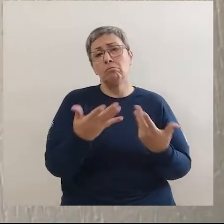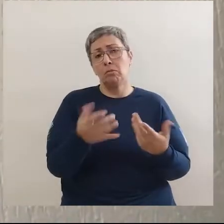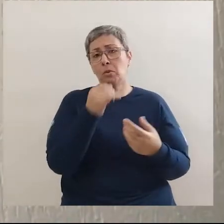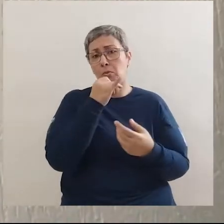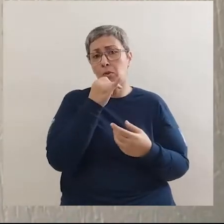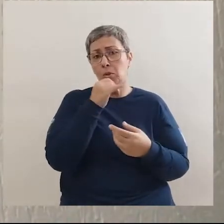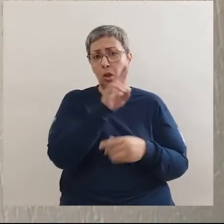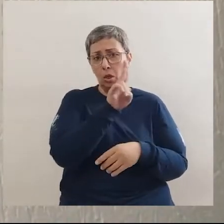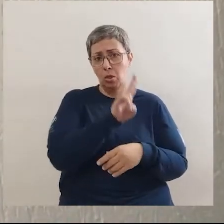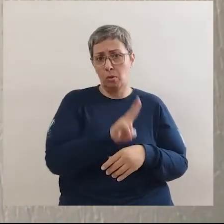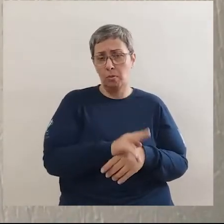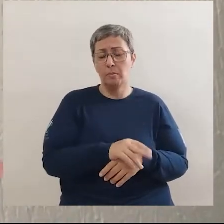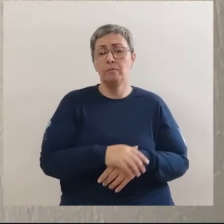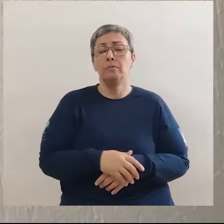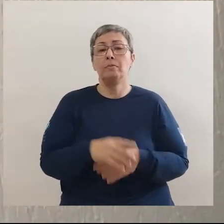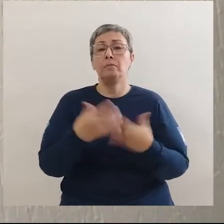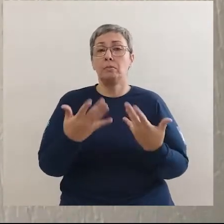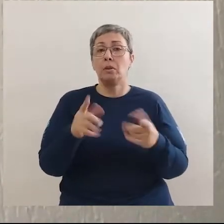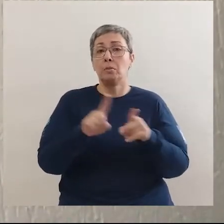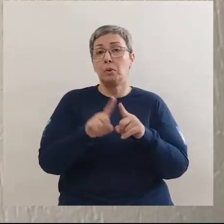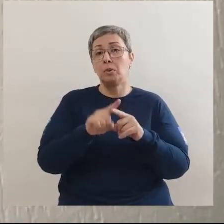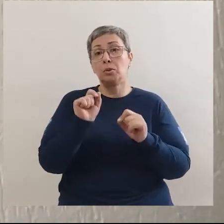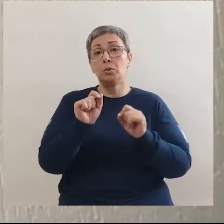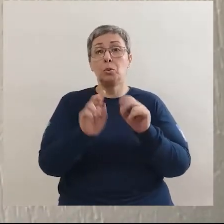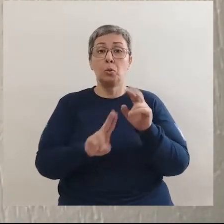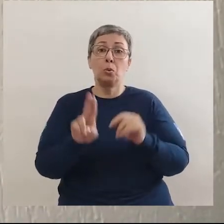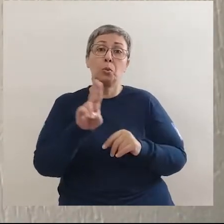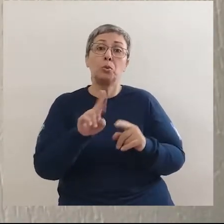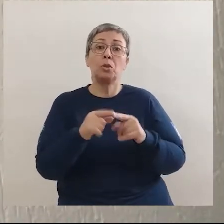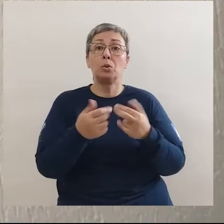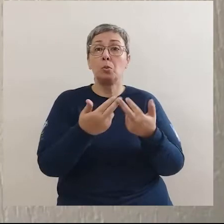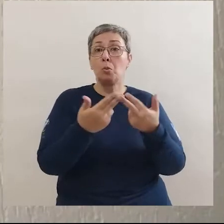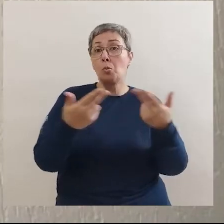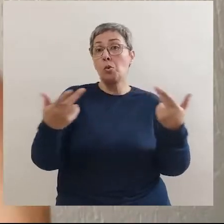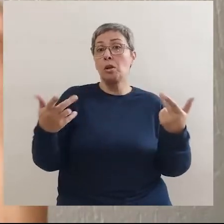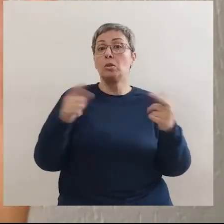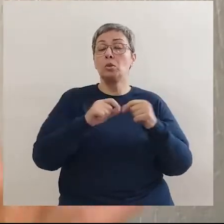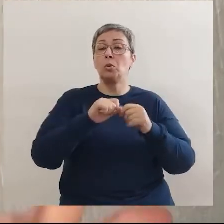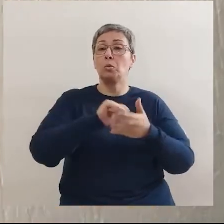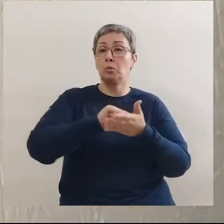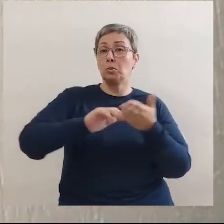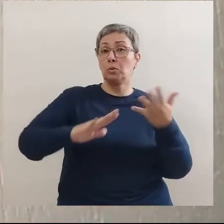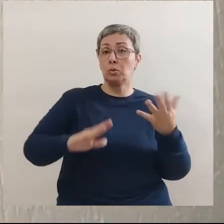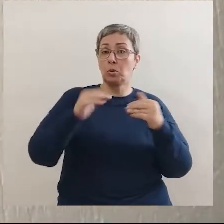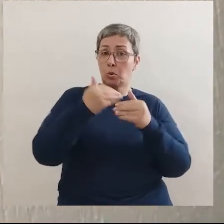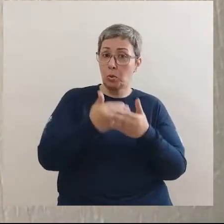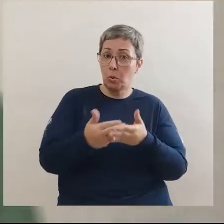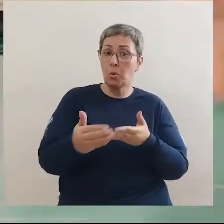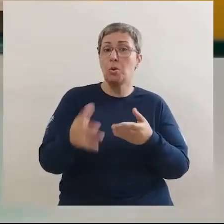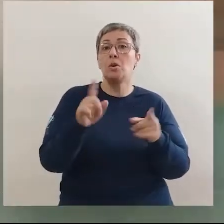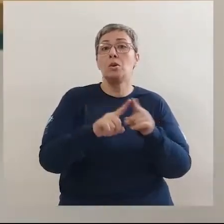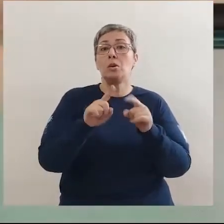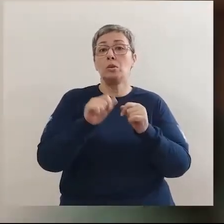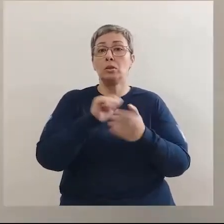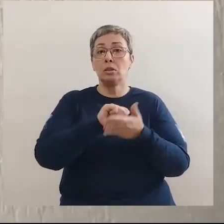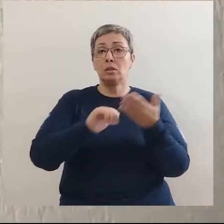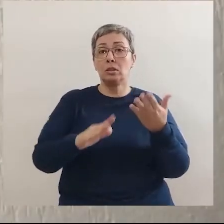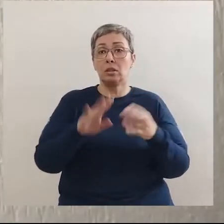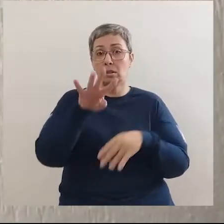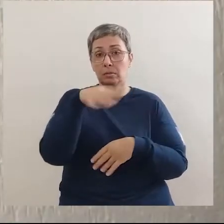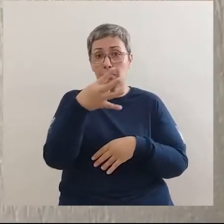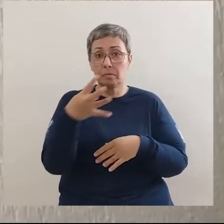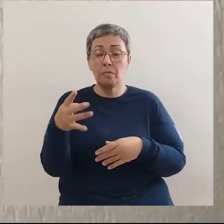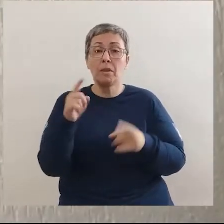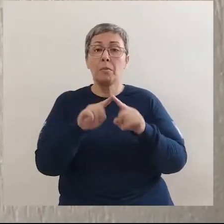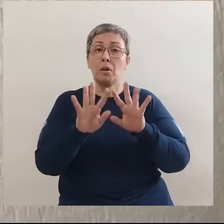na ordem alfabética. A gente pode trabalhar aí algumas outras atividades a partir dessa atividade da tabela. Para encerrar o